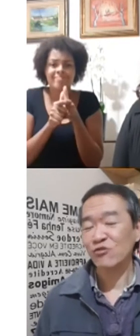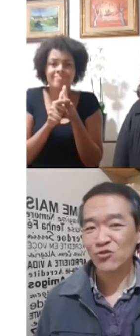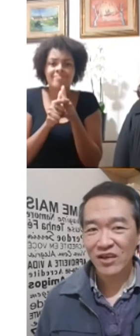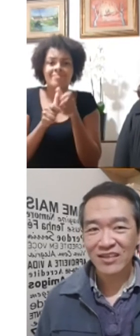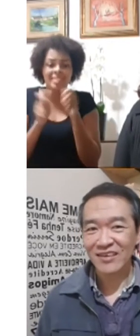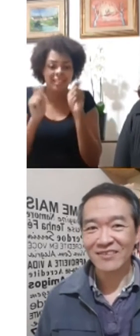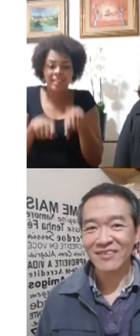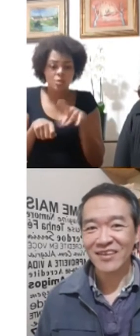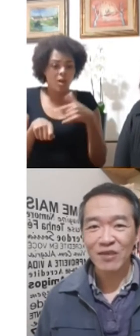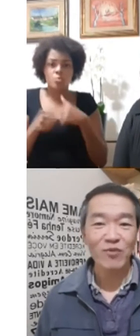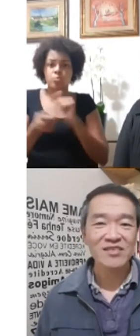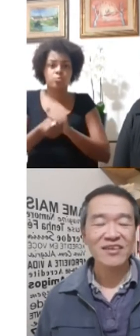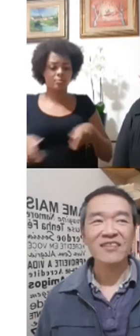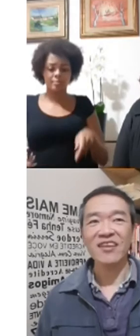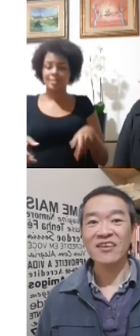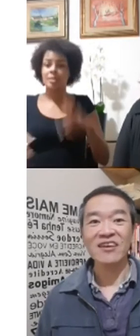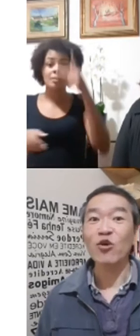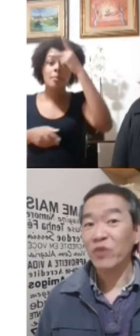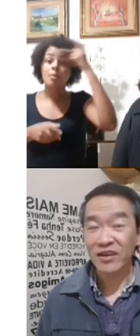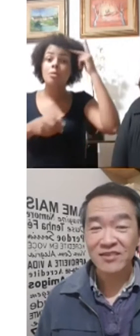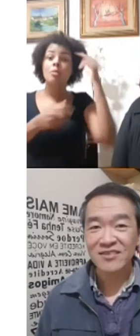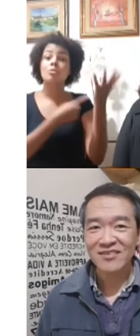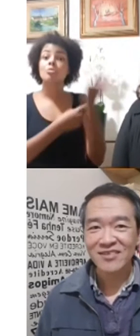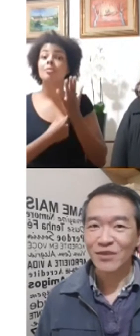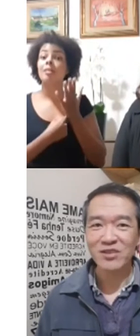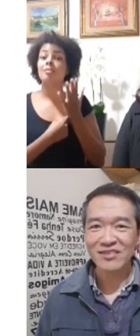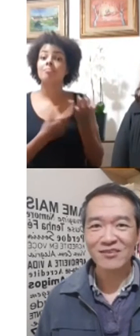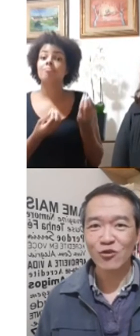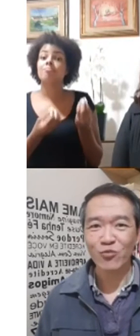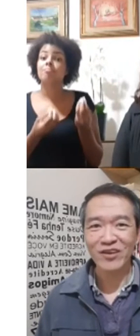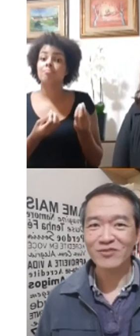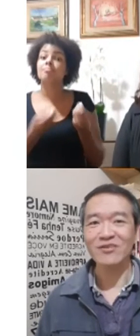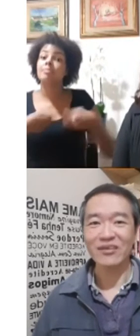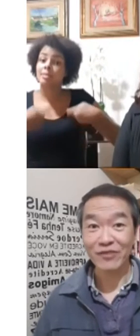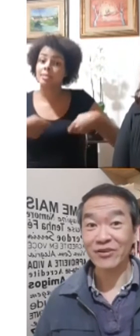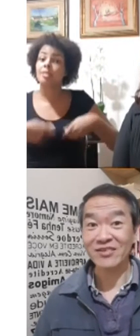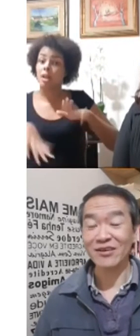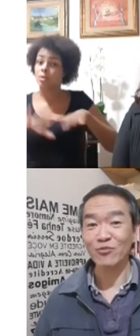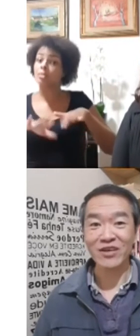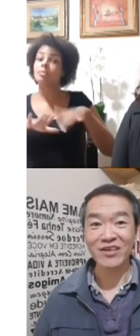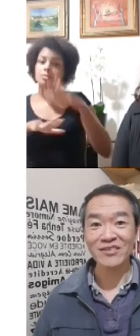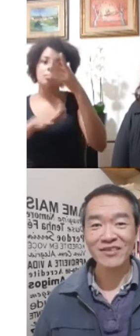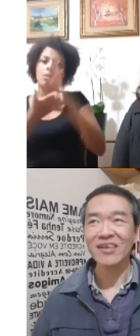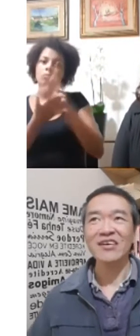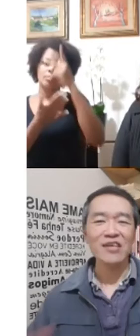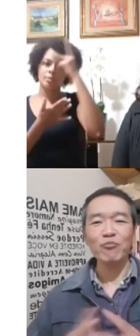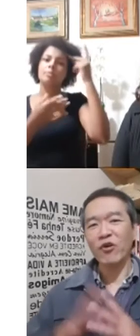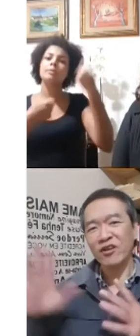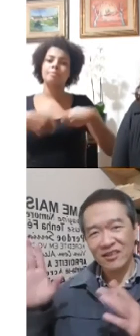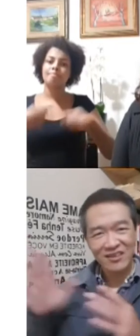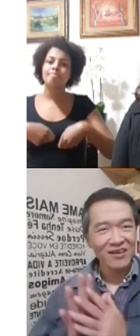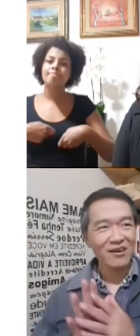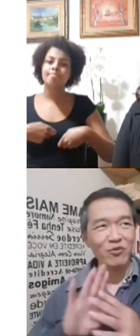só você com a sua cadeira. Mas e quem tem acompanhante? Que precisa de um acompanhante? Onde é que vai ficar esse acompanhante? E